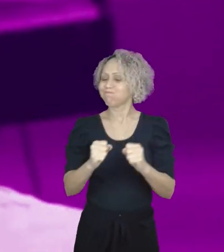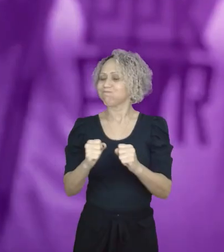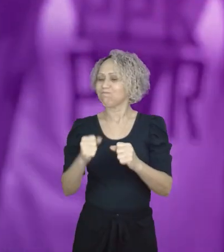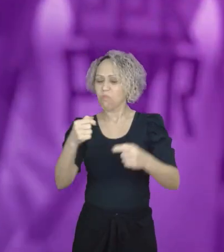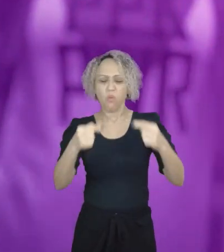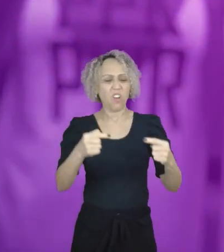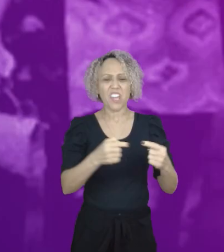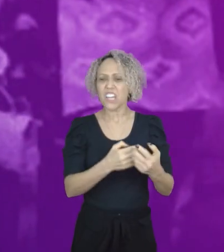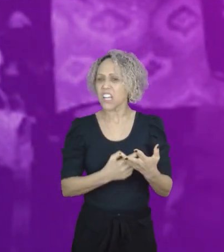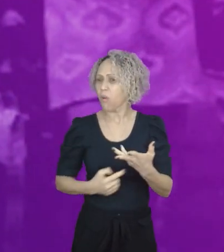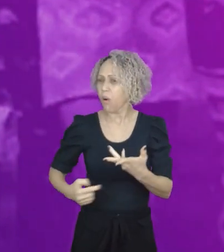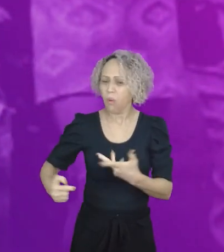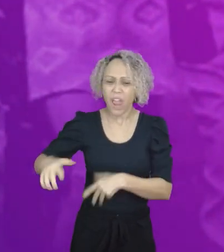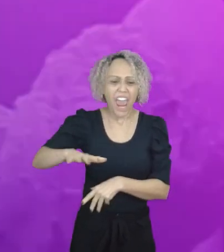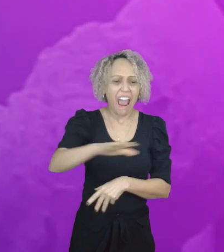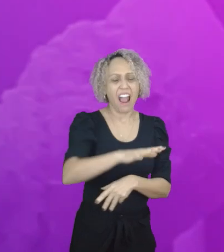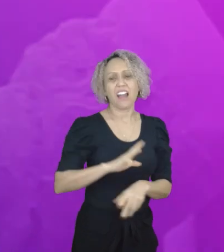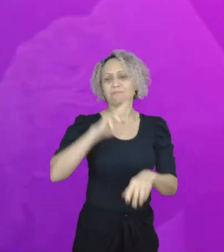poder.